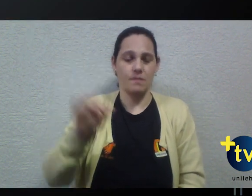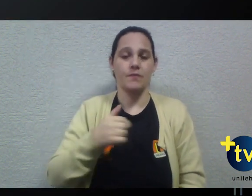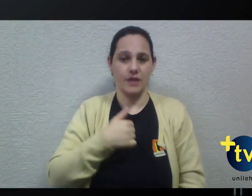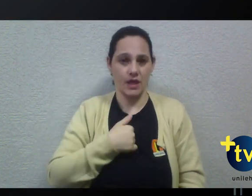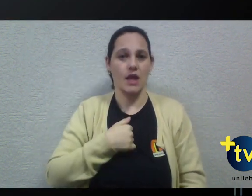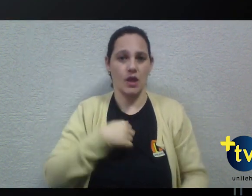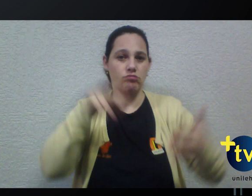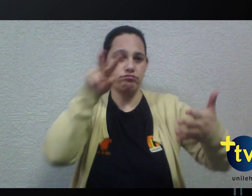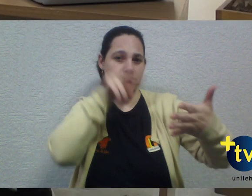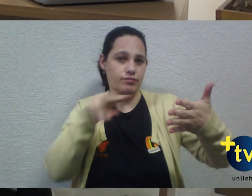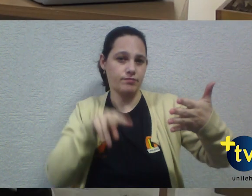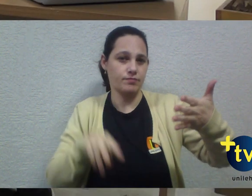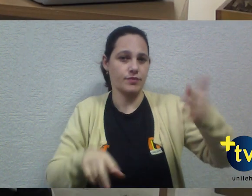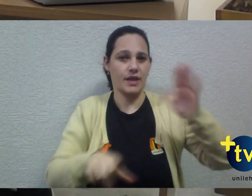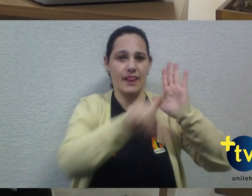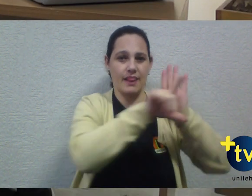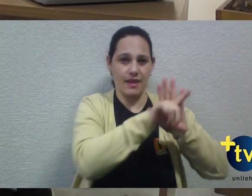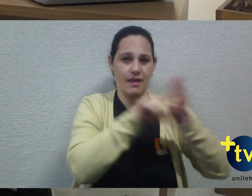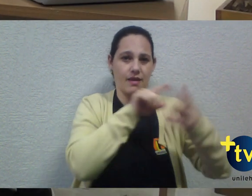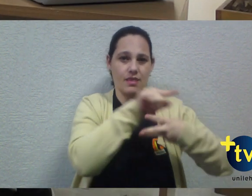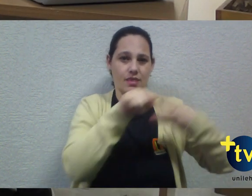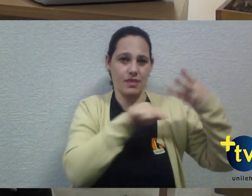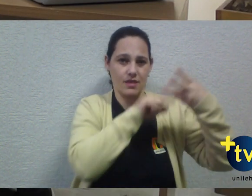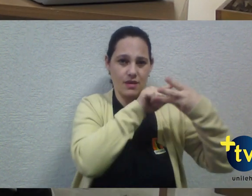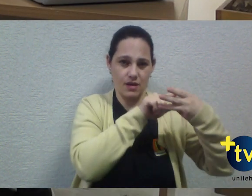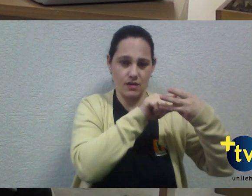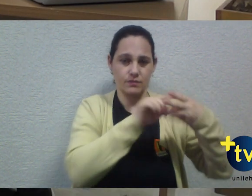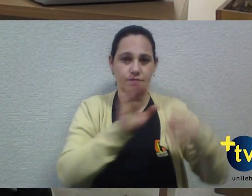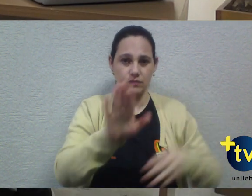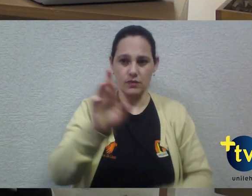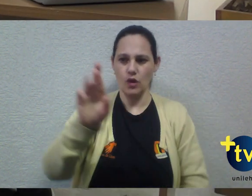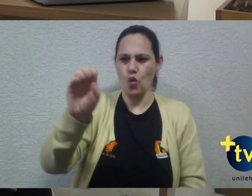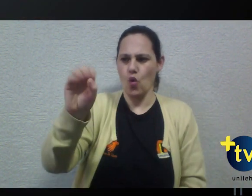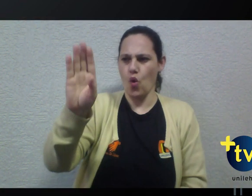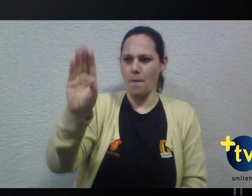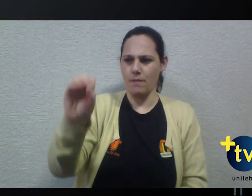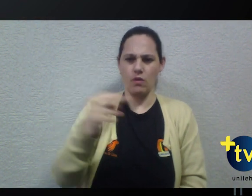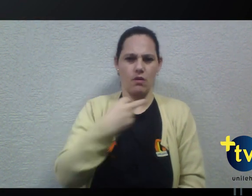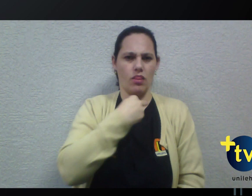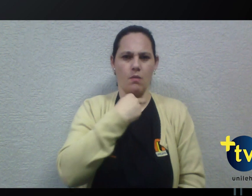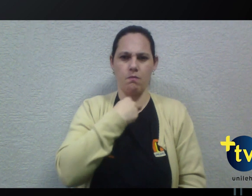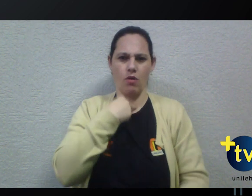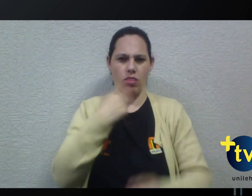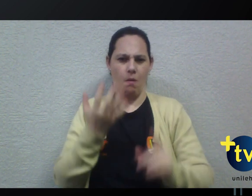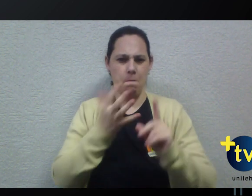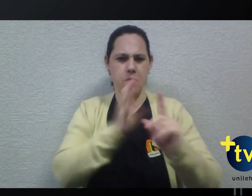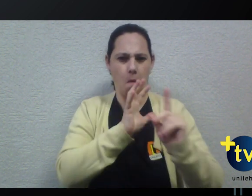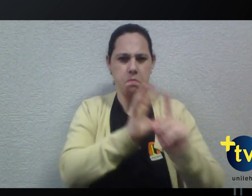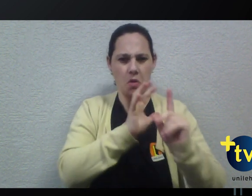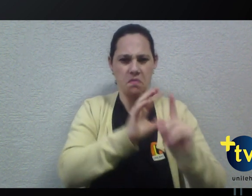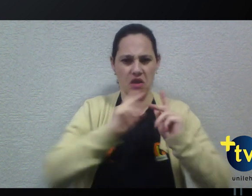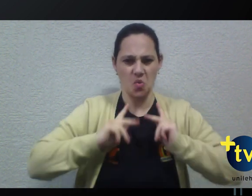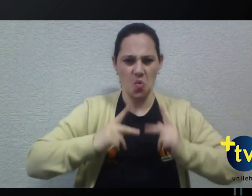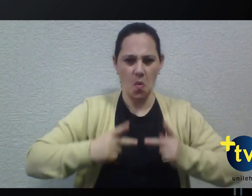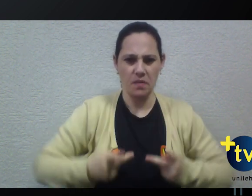vou revisar um pouco a respeito dessas 3 leis. Então, só destacando. Um robô não pode ferir um humano ou permitir que um